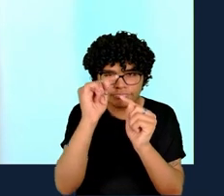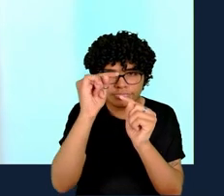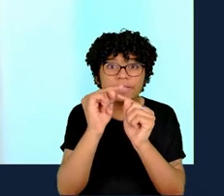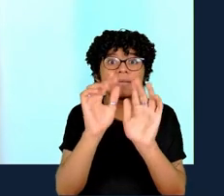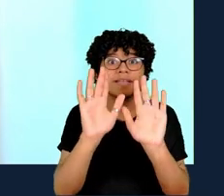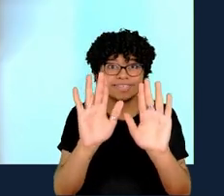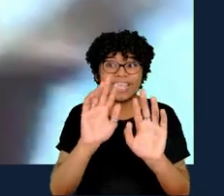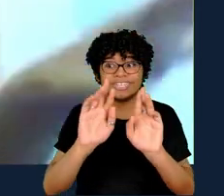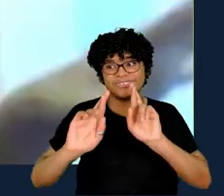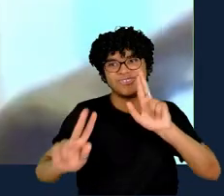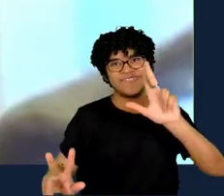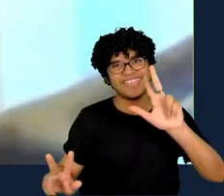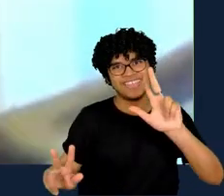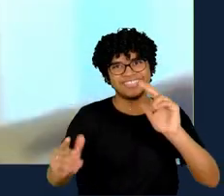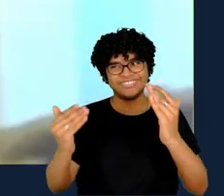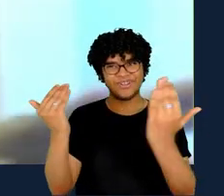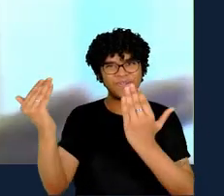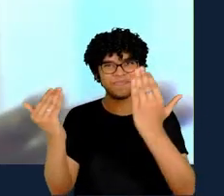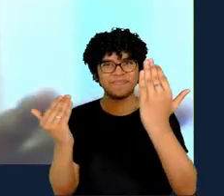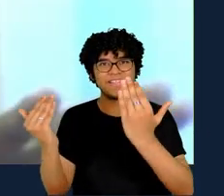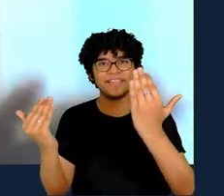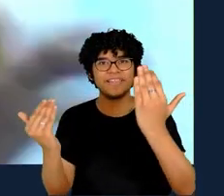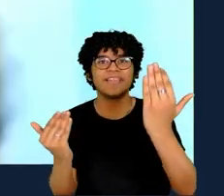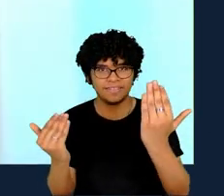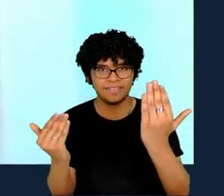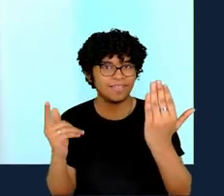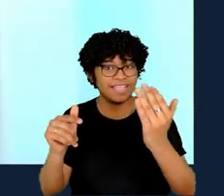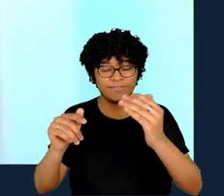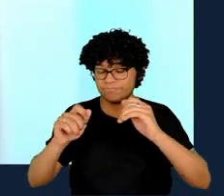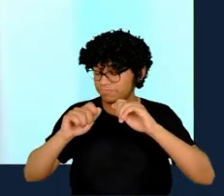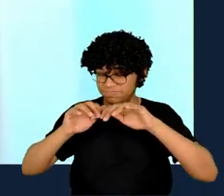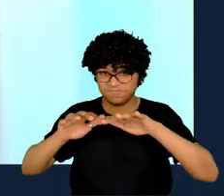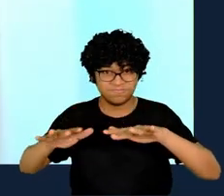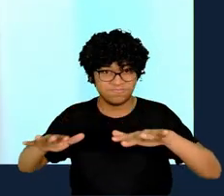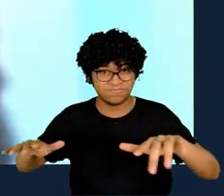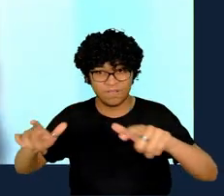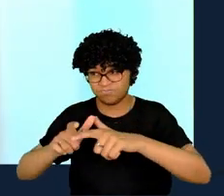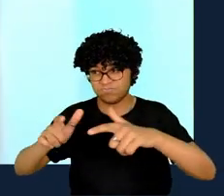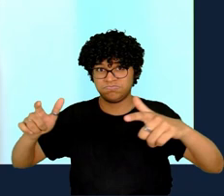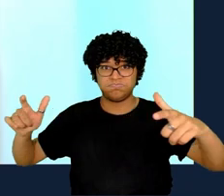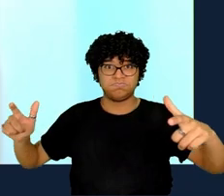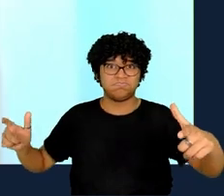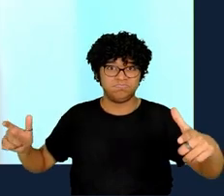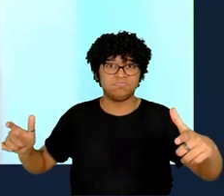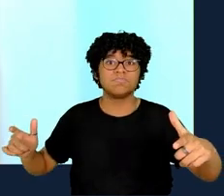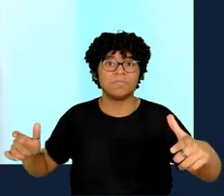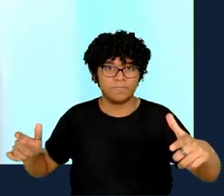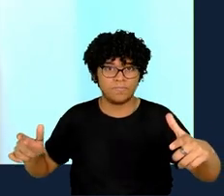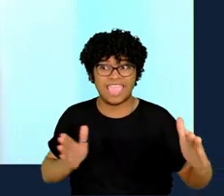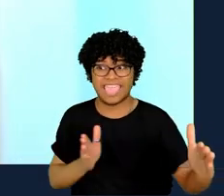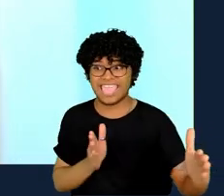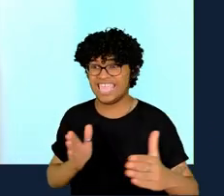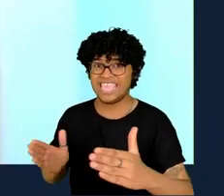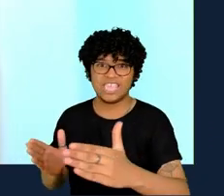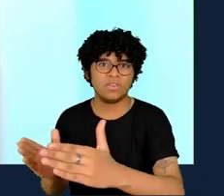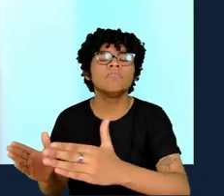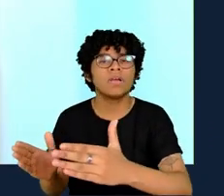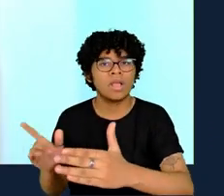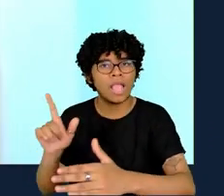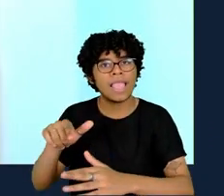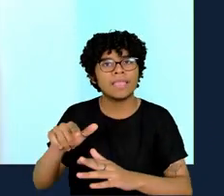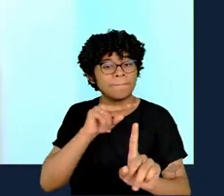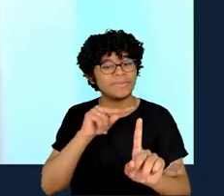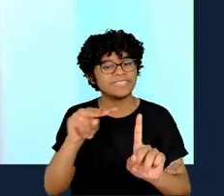verdade, ela é uma extensão que você não faz ideia, como o mapa tem esse outro olhar, né? Às vezes